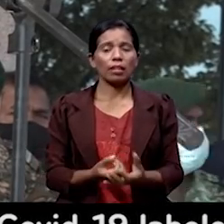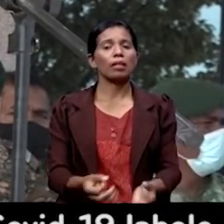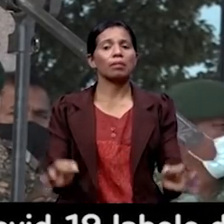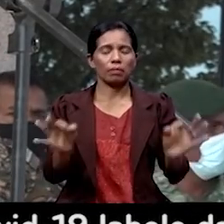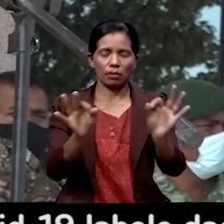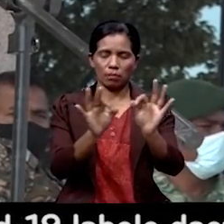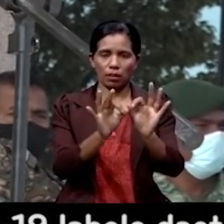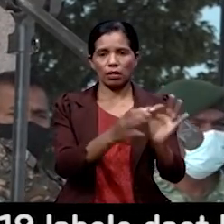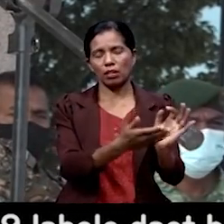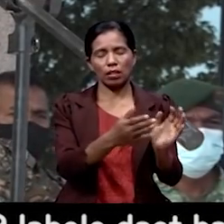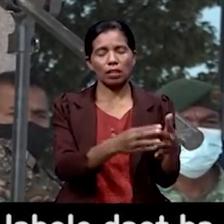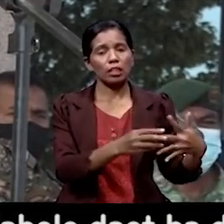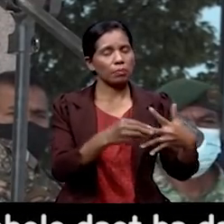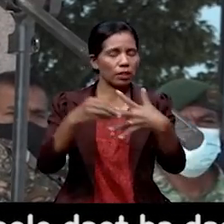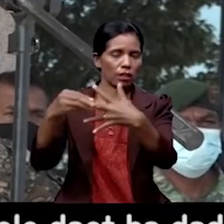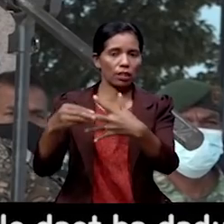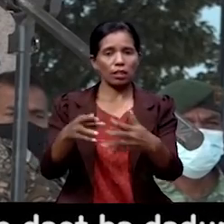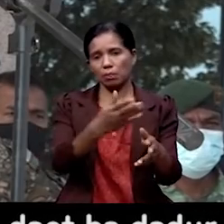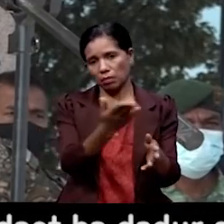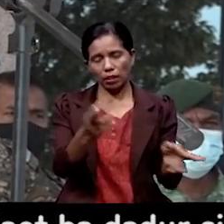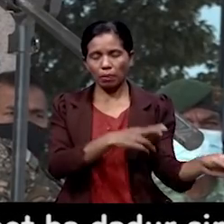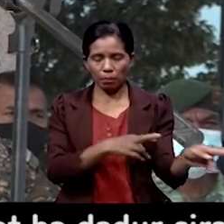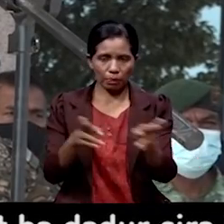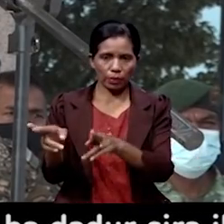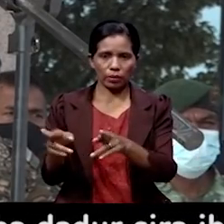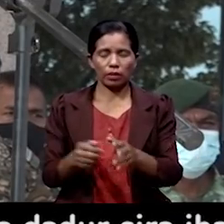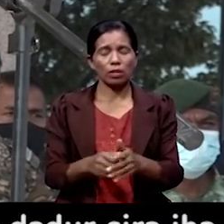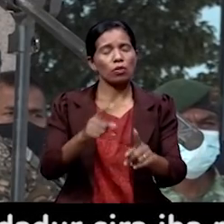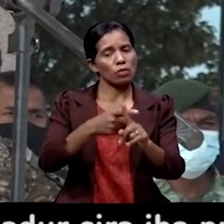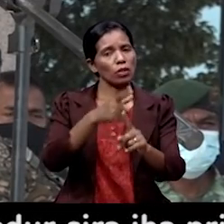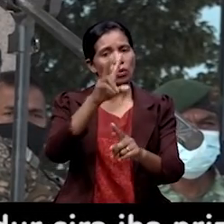pronto. Mas se me sei lori, fulan tolo que fulan rato.